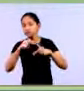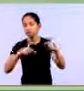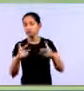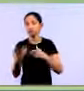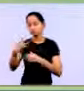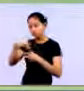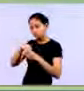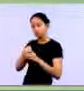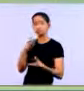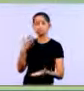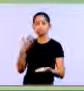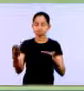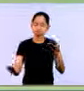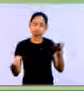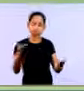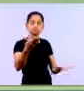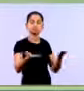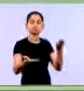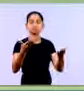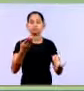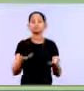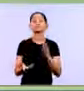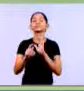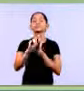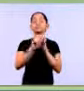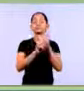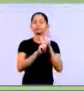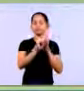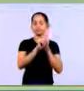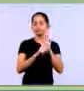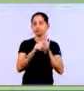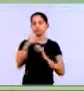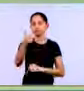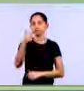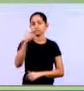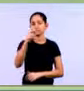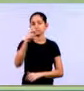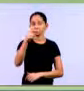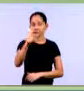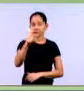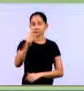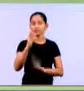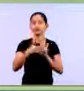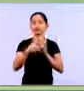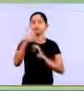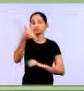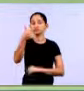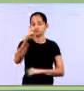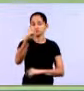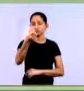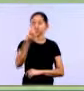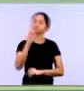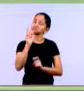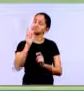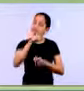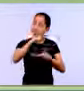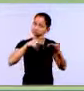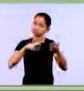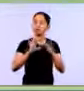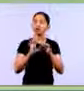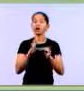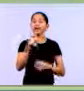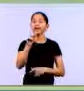mais equilibrado. Então, ela está prevista no artigo 157 a 166 da Constituição e é